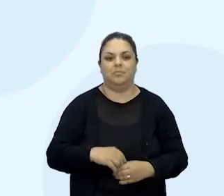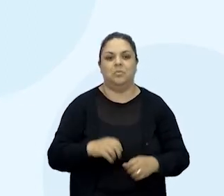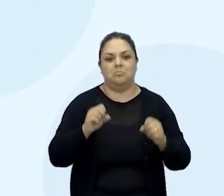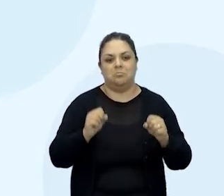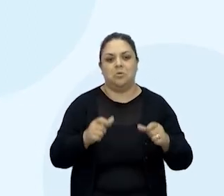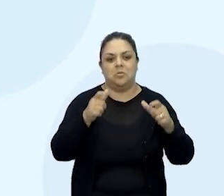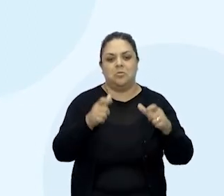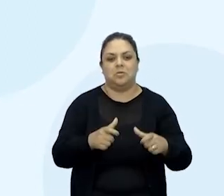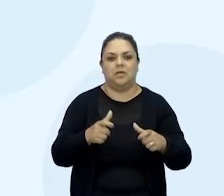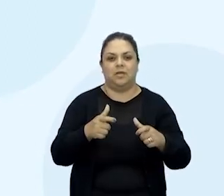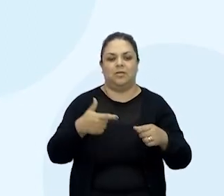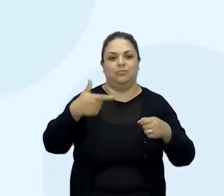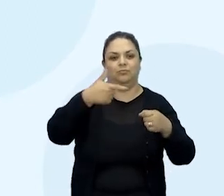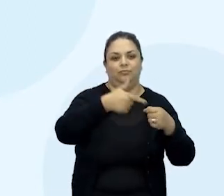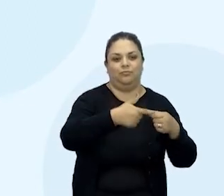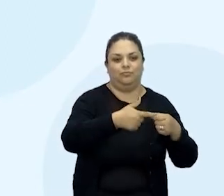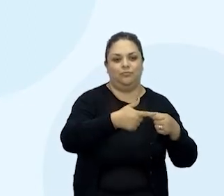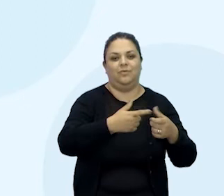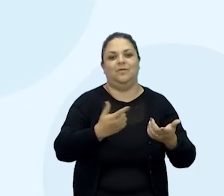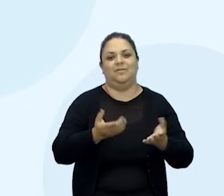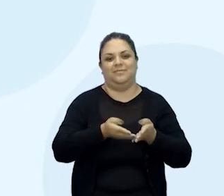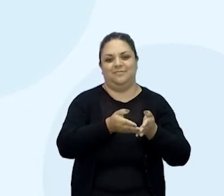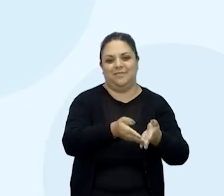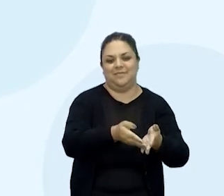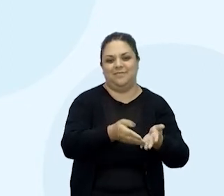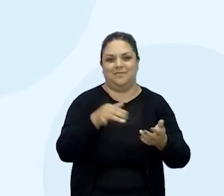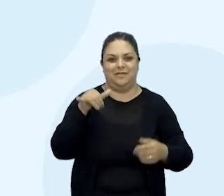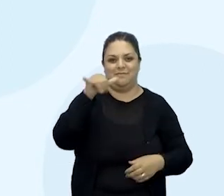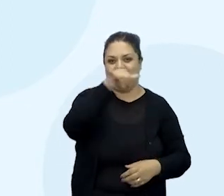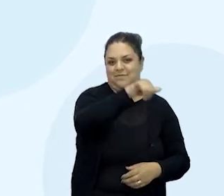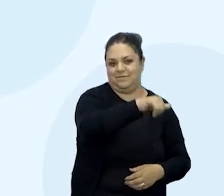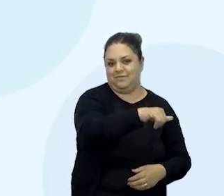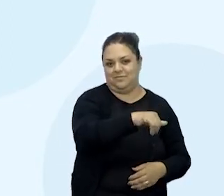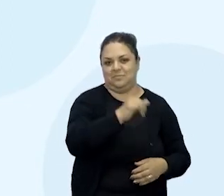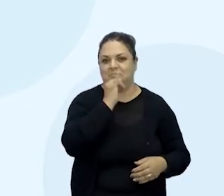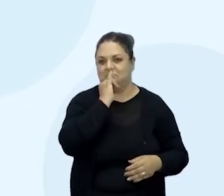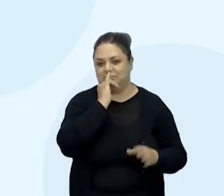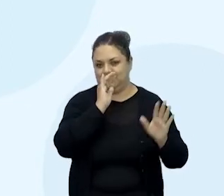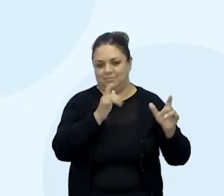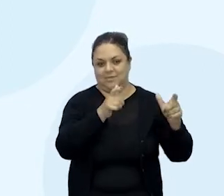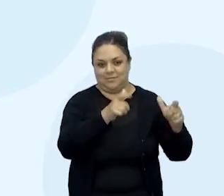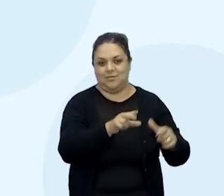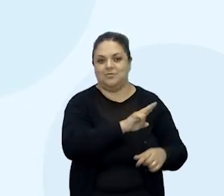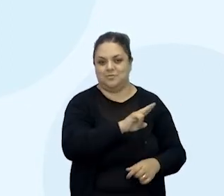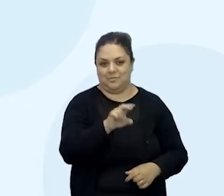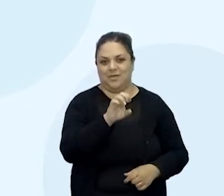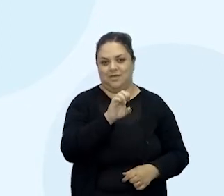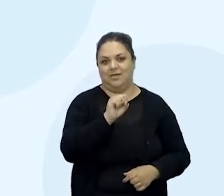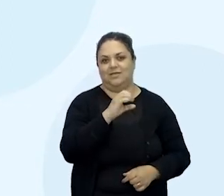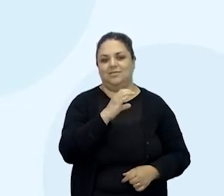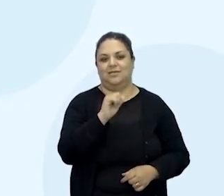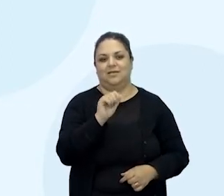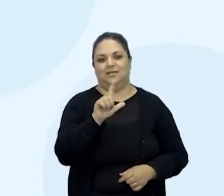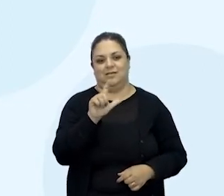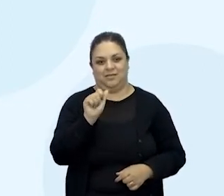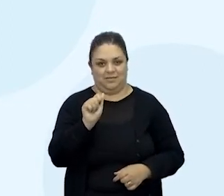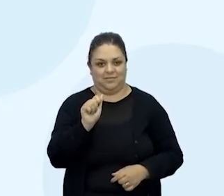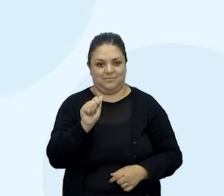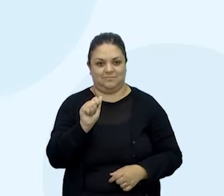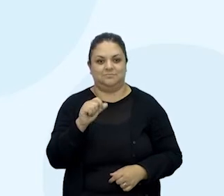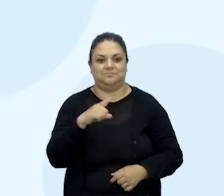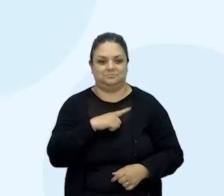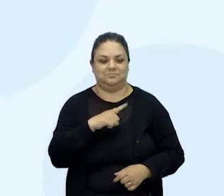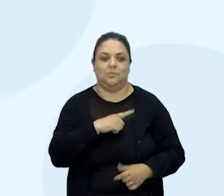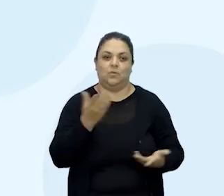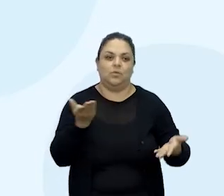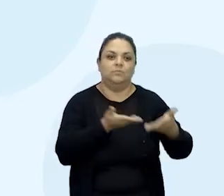e aviões, né? Então, é onde os navios e aviões param para se reabastecer, trocar passageiros ou trocar